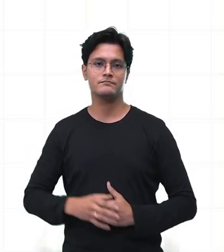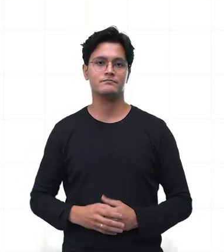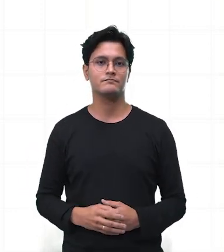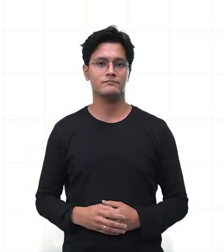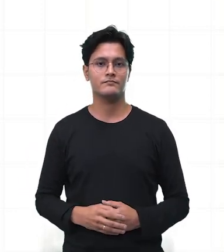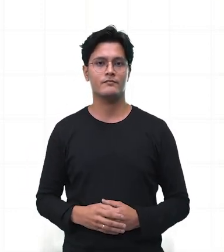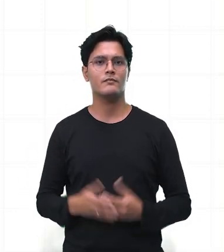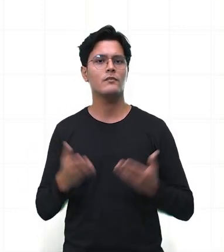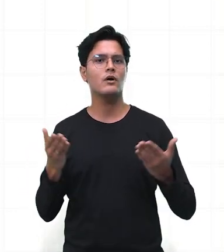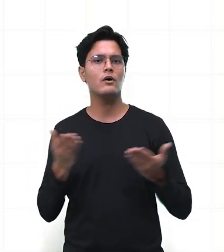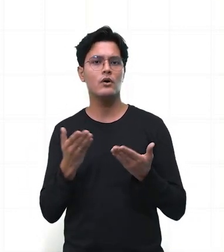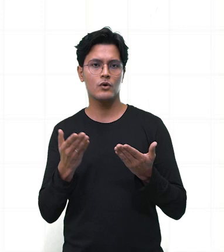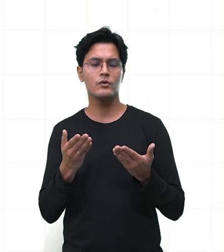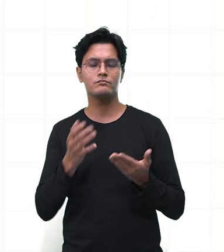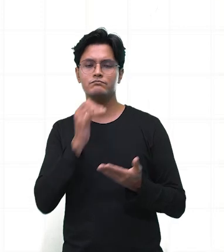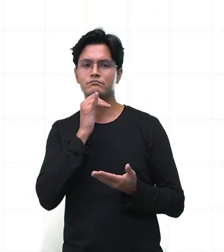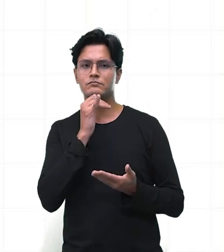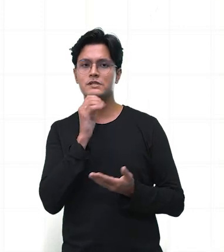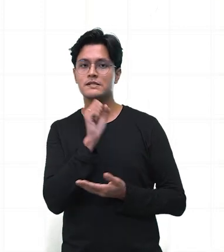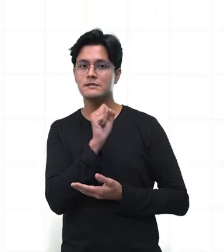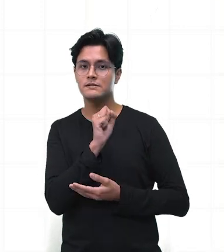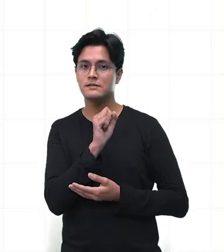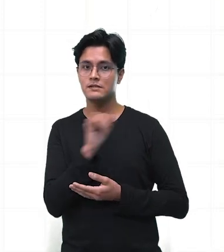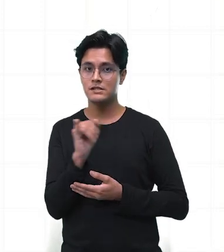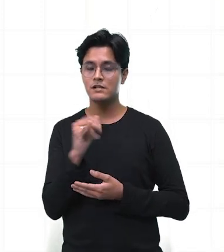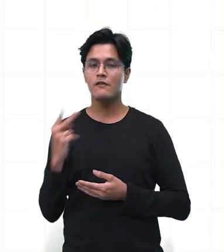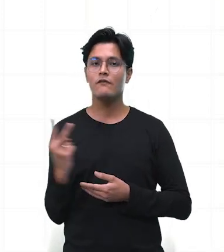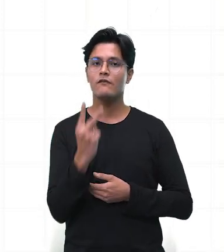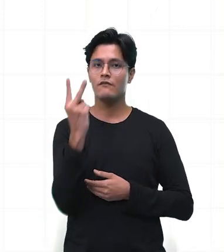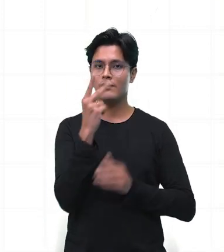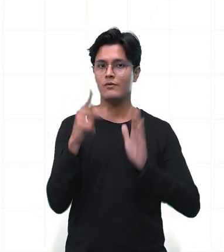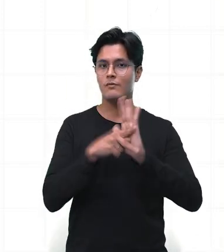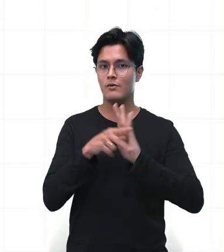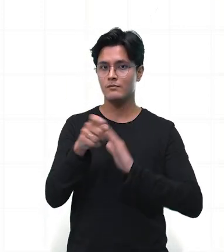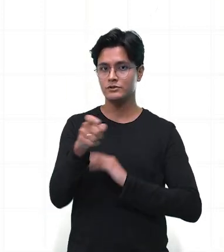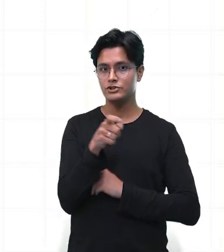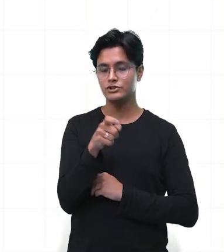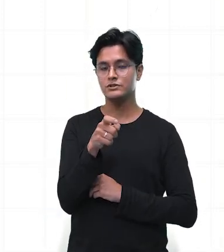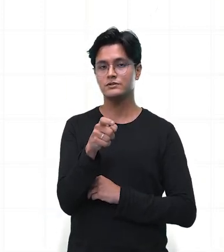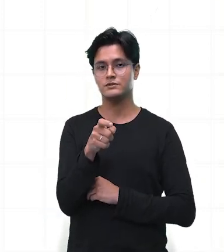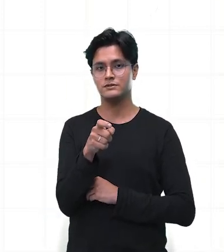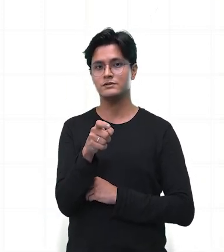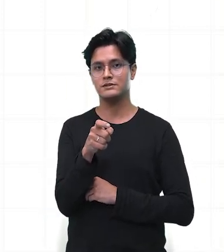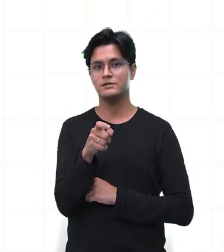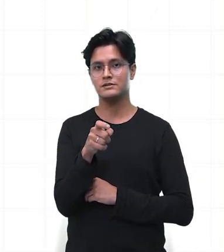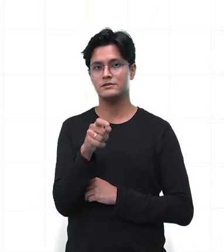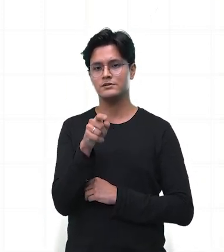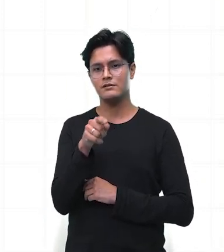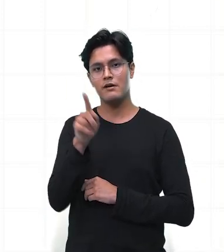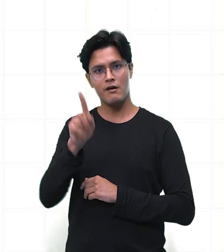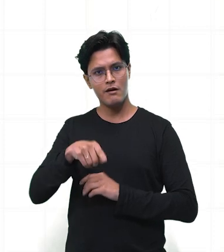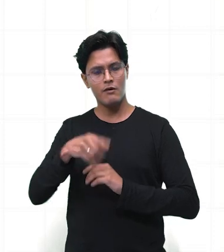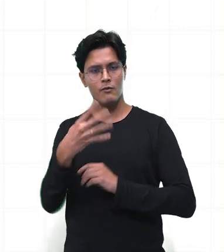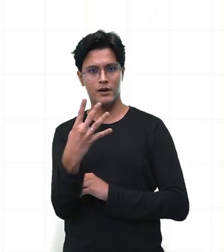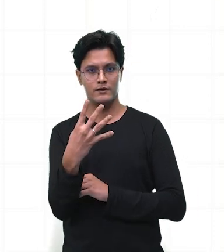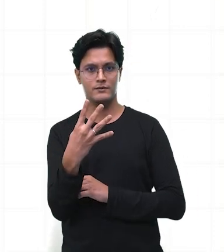Vamos supor agora que o valor de x seja